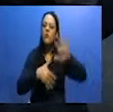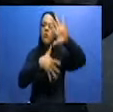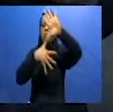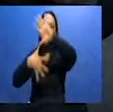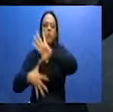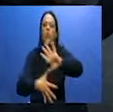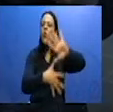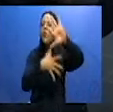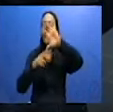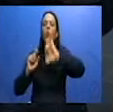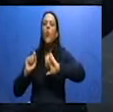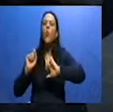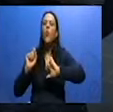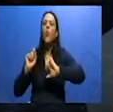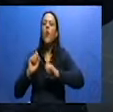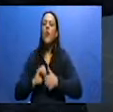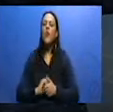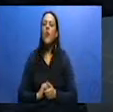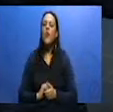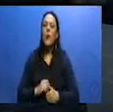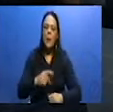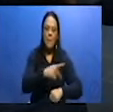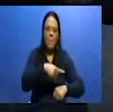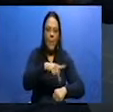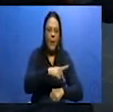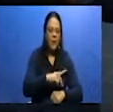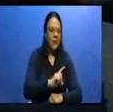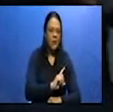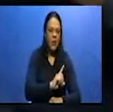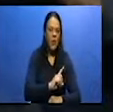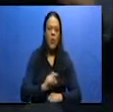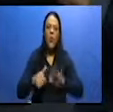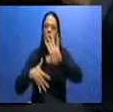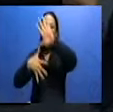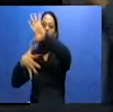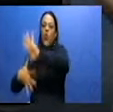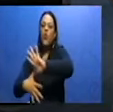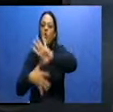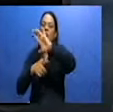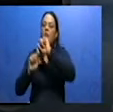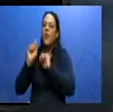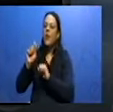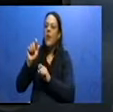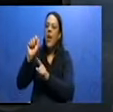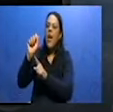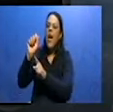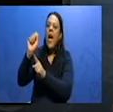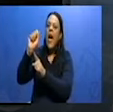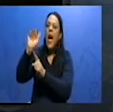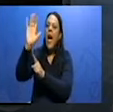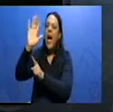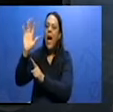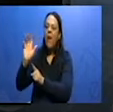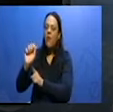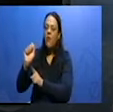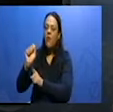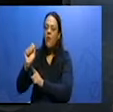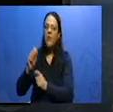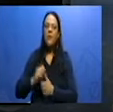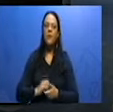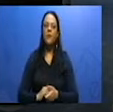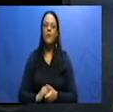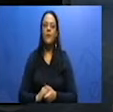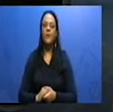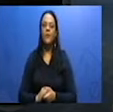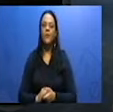falando? Lembra que não é país, é continente? Continente africano. Nós já preenchemos aqui para vocês.